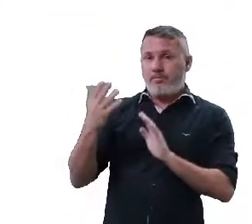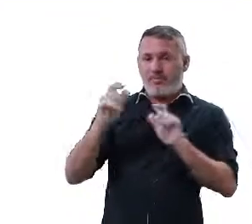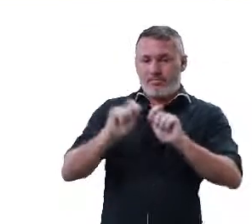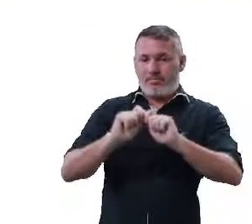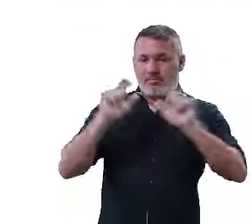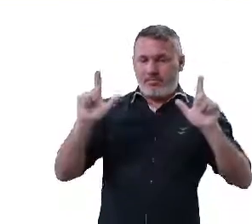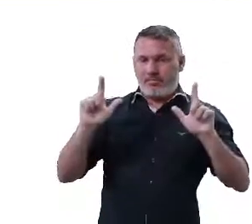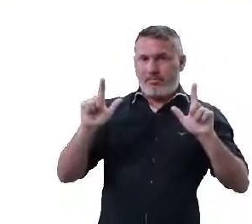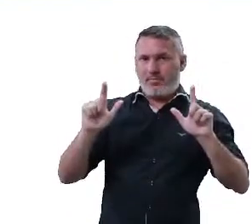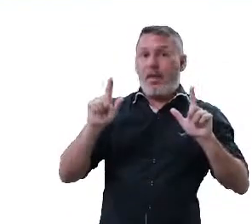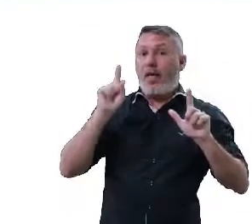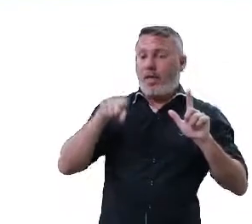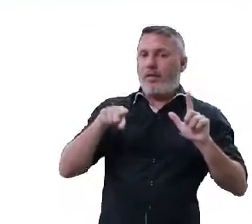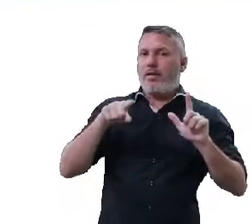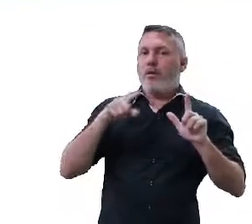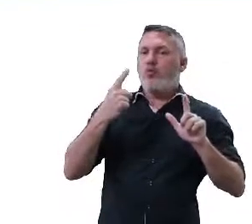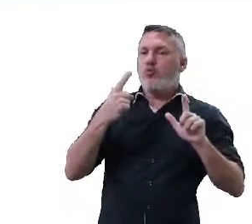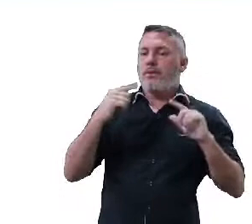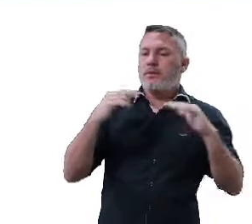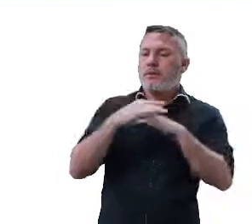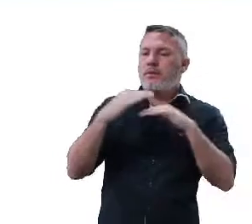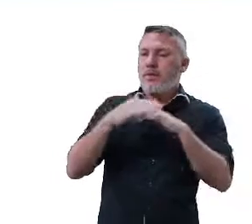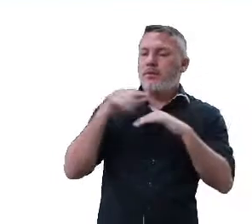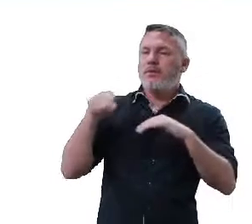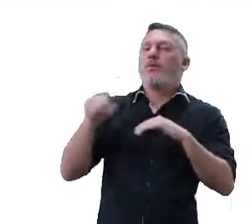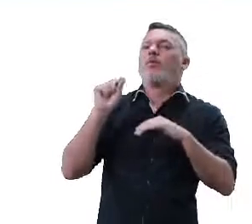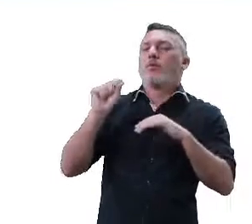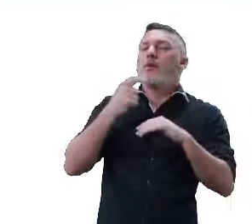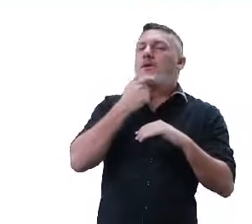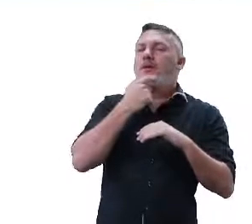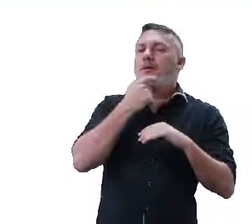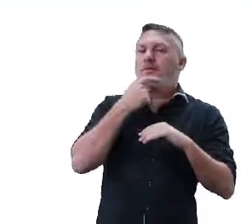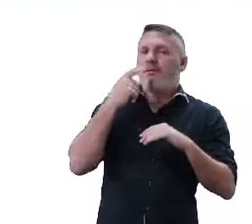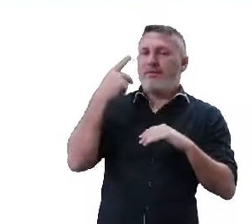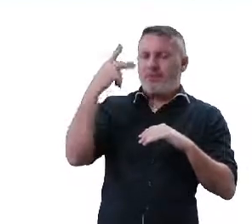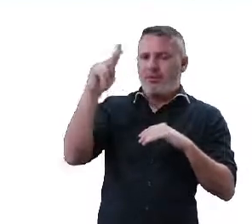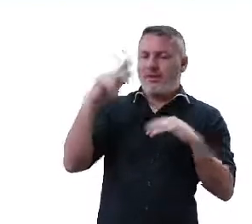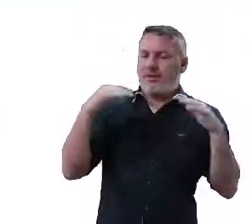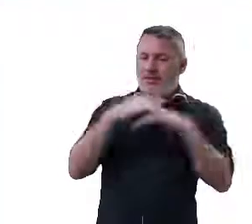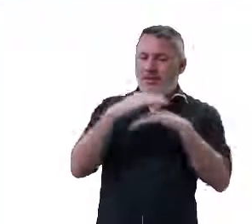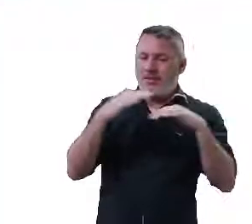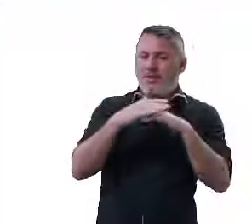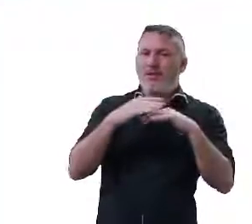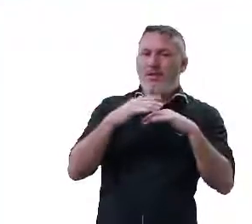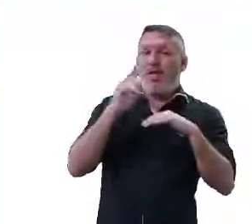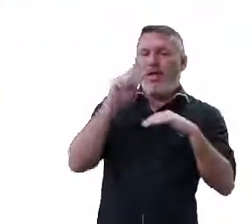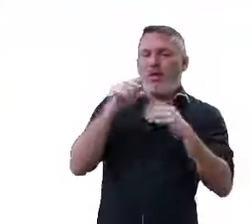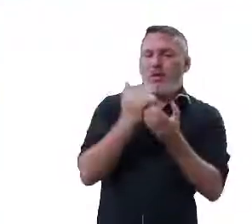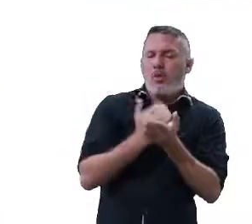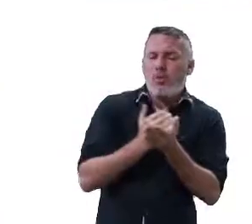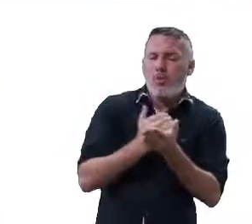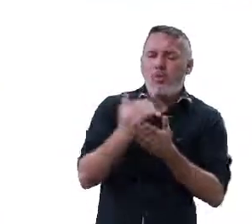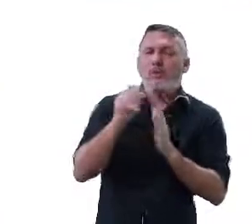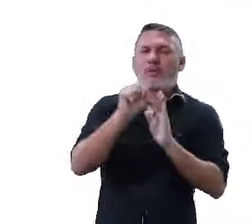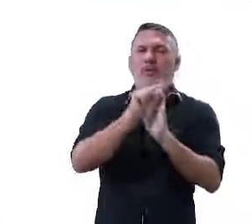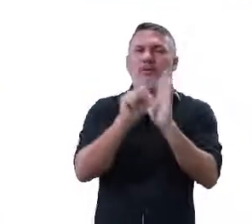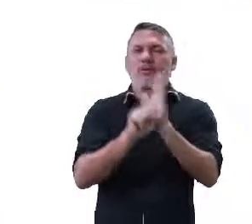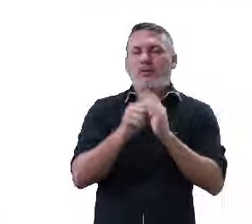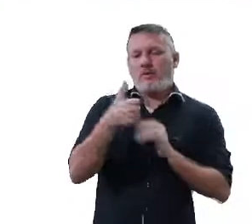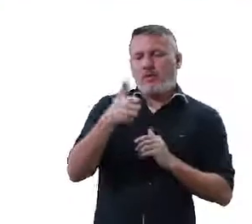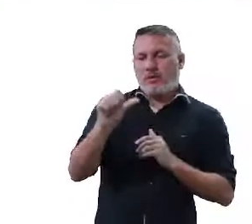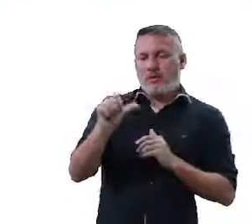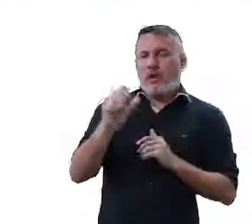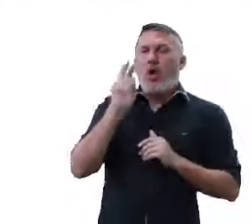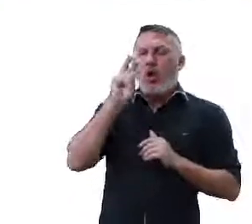tenho uma gravura que representa uma cidade inglesa do início do século XIX, certo? Então, qual é o cenário que a gente enxerga